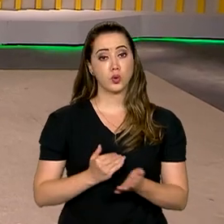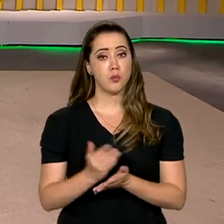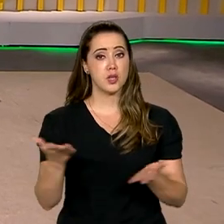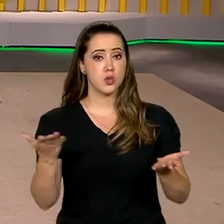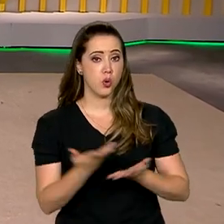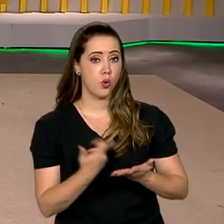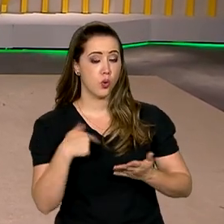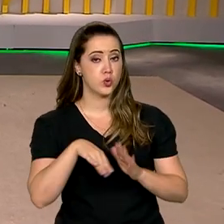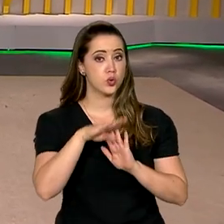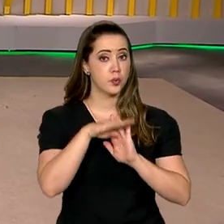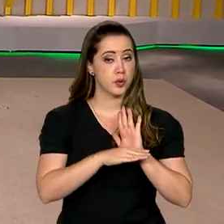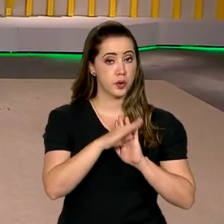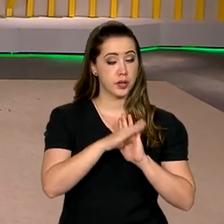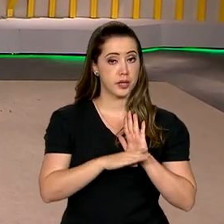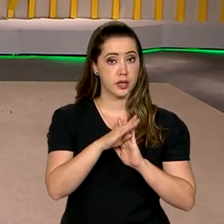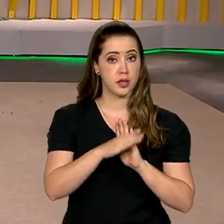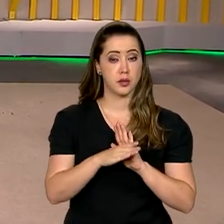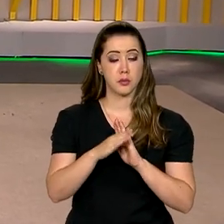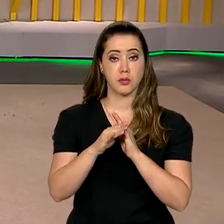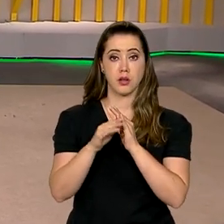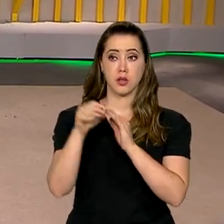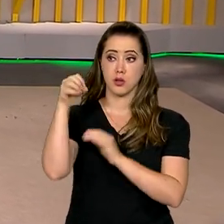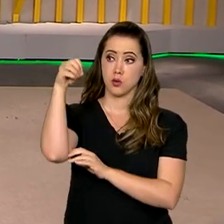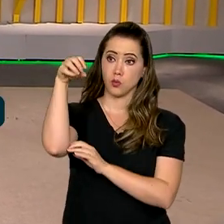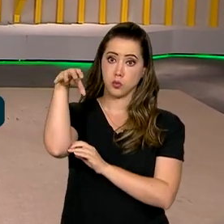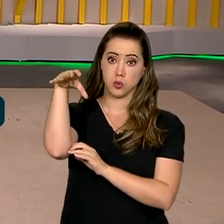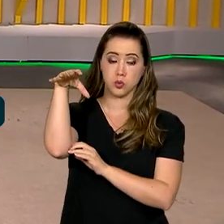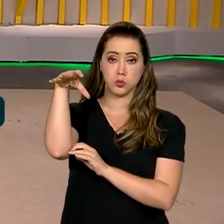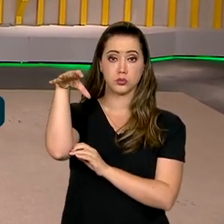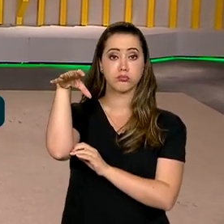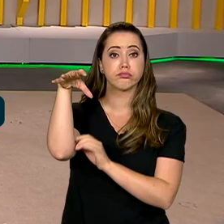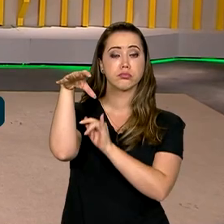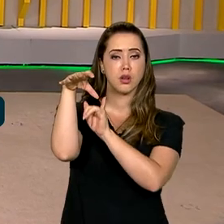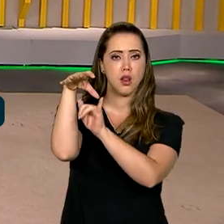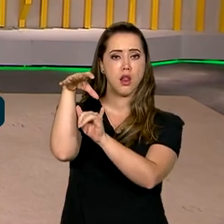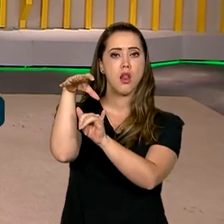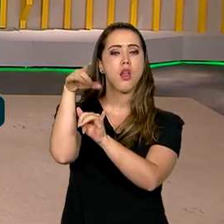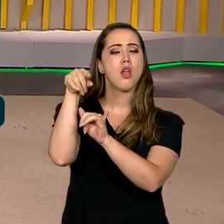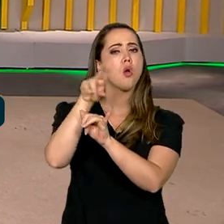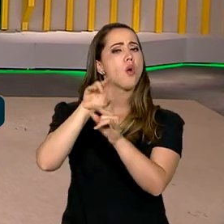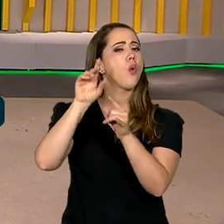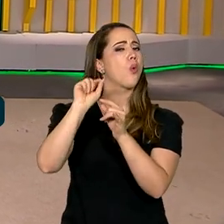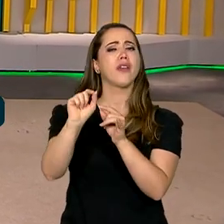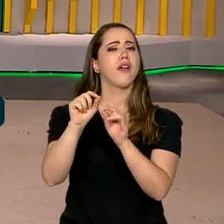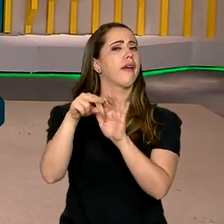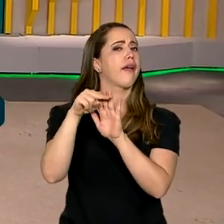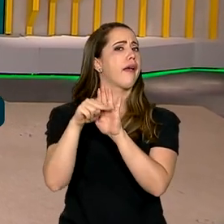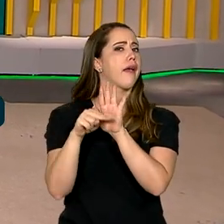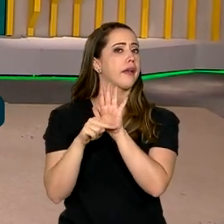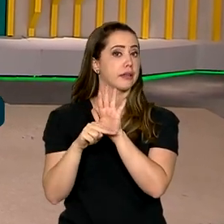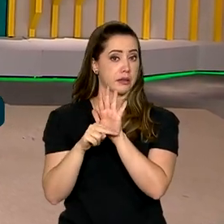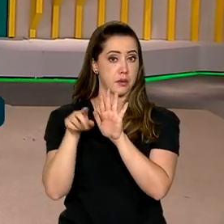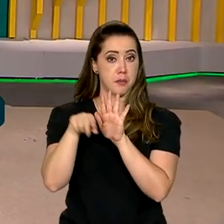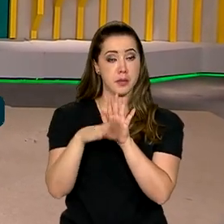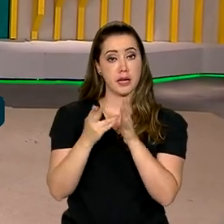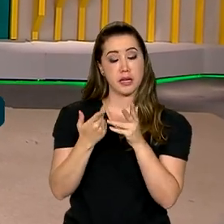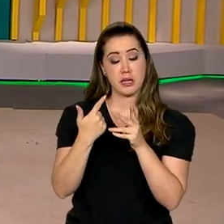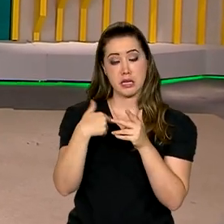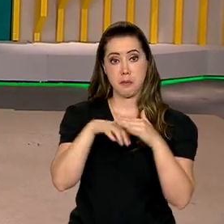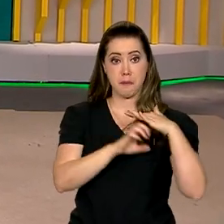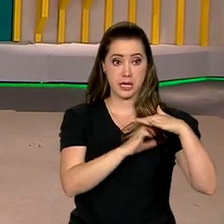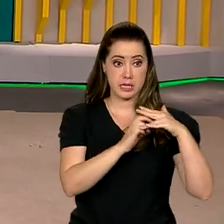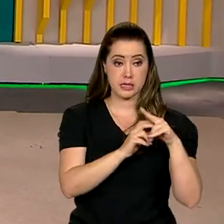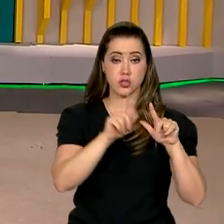Foi lançado hoje o programa Poste Legal, que estabelece regras para que empresas elétricas e de serviços de TV e internet,